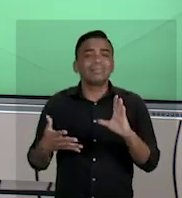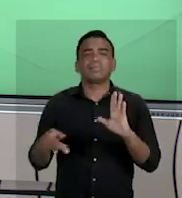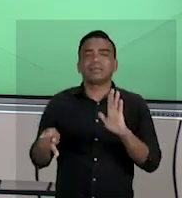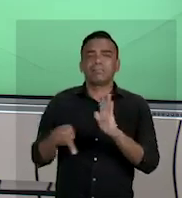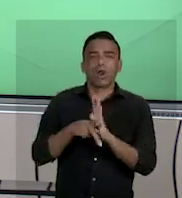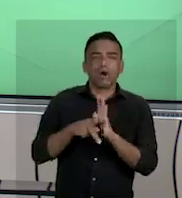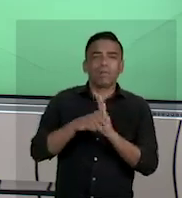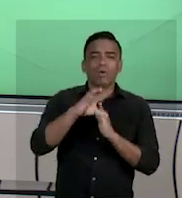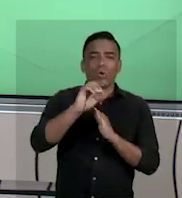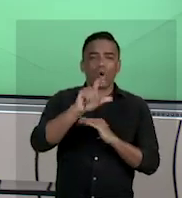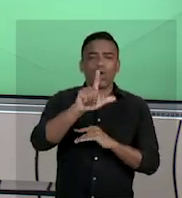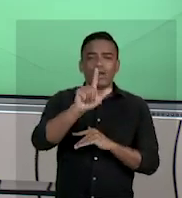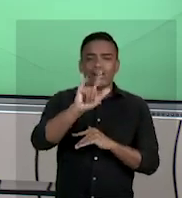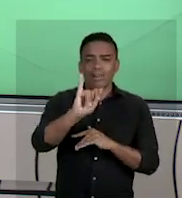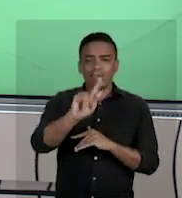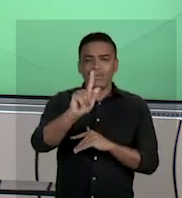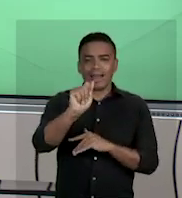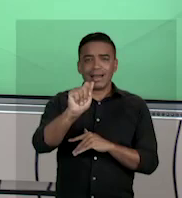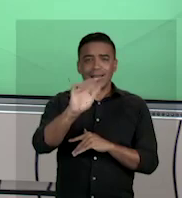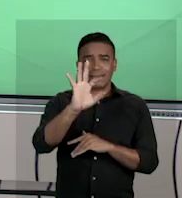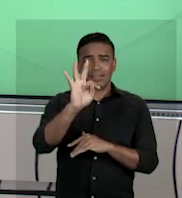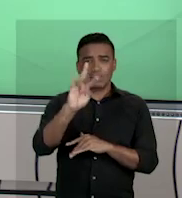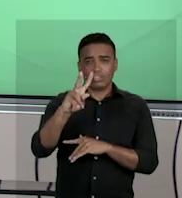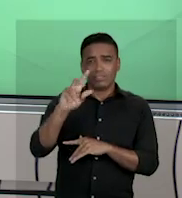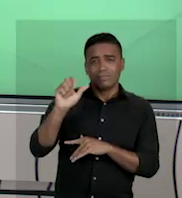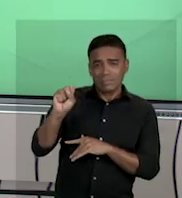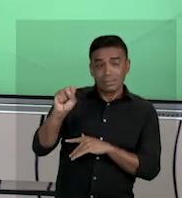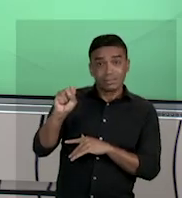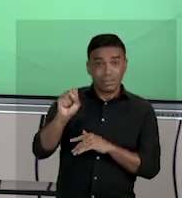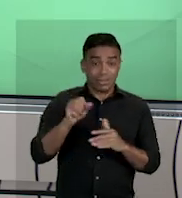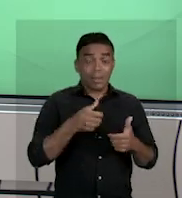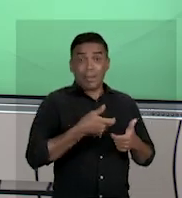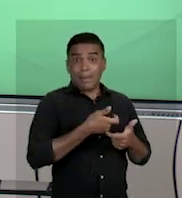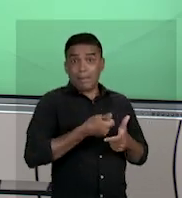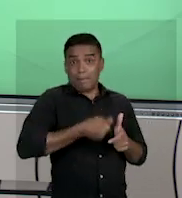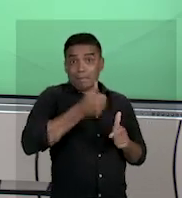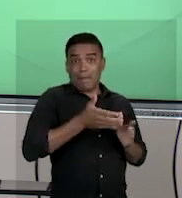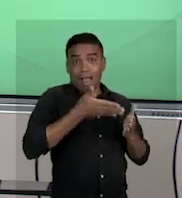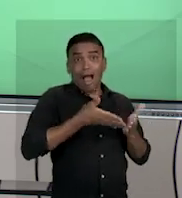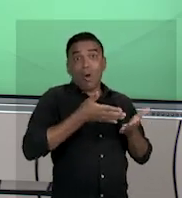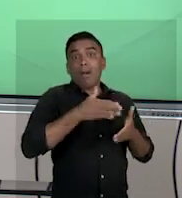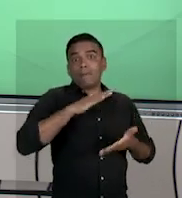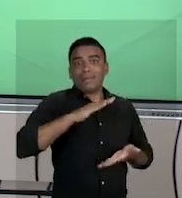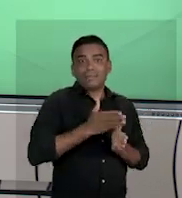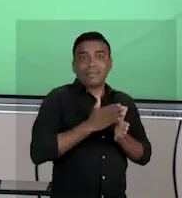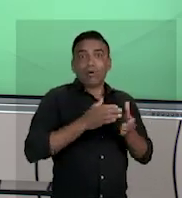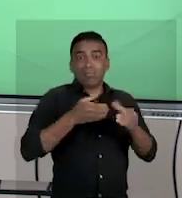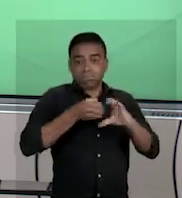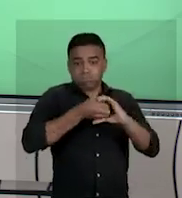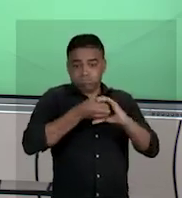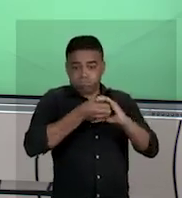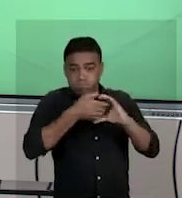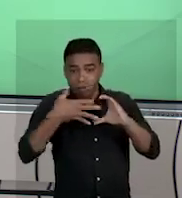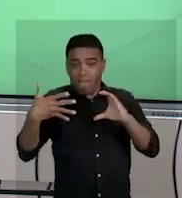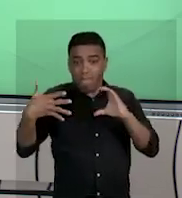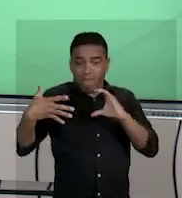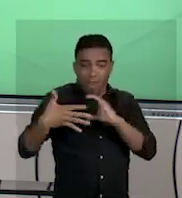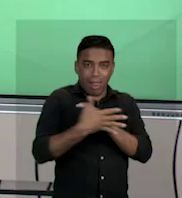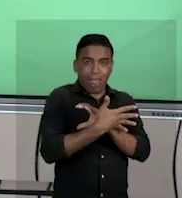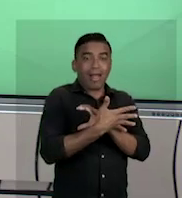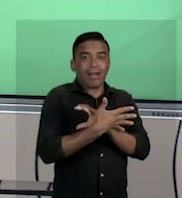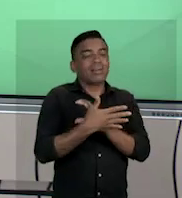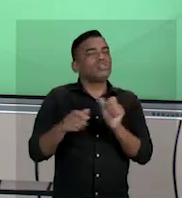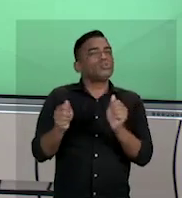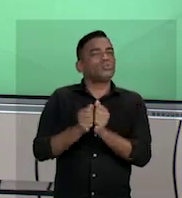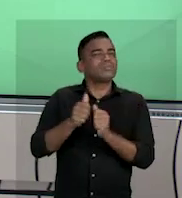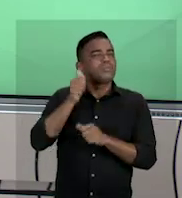coligativas. Na primeira aula, nós trabalhamos principalmente a pressão osmótica, onde nós falamos do sangue com a biomédica